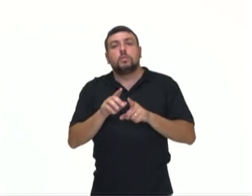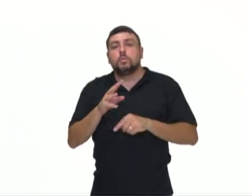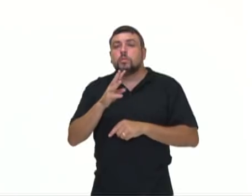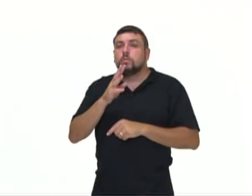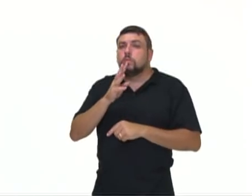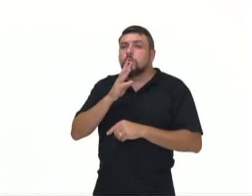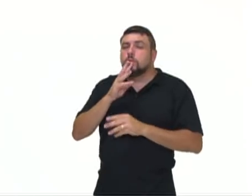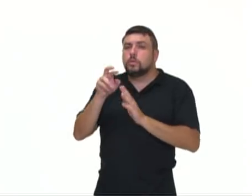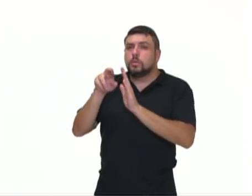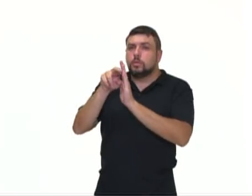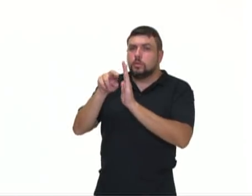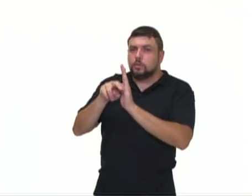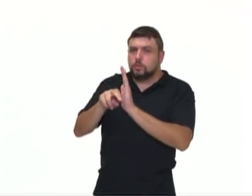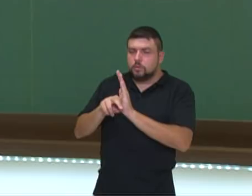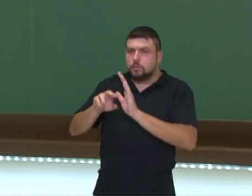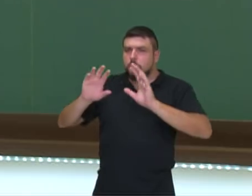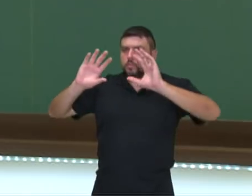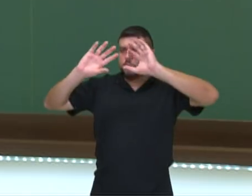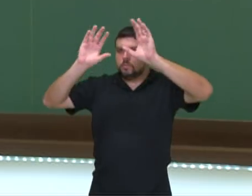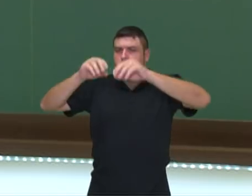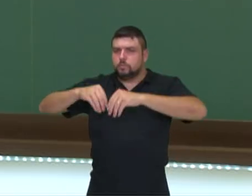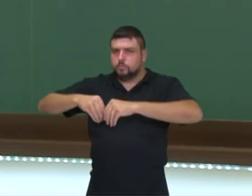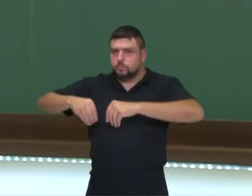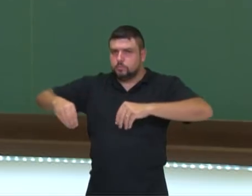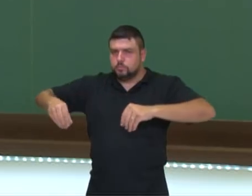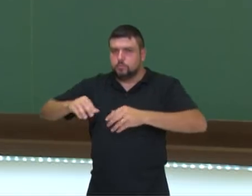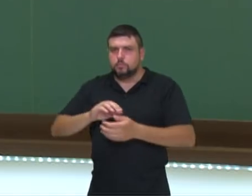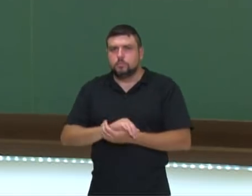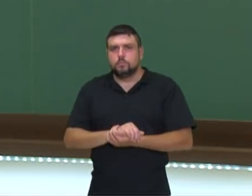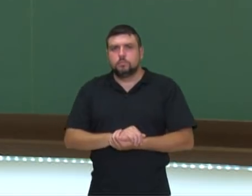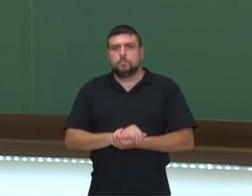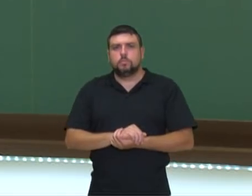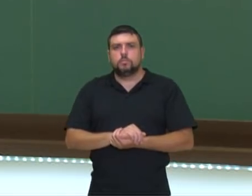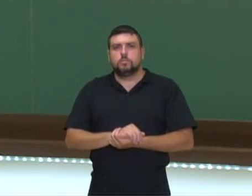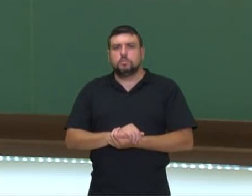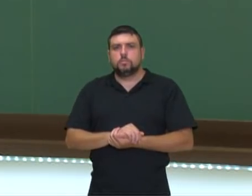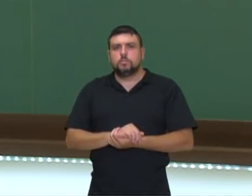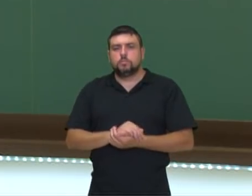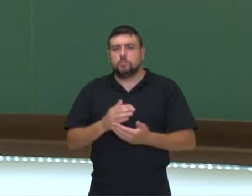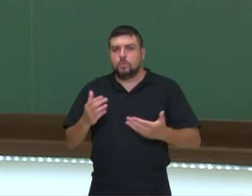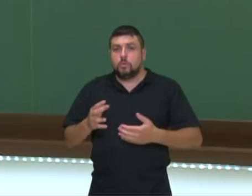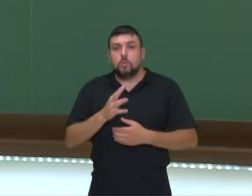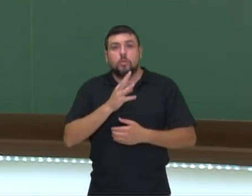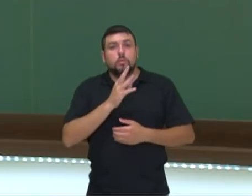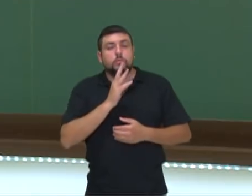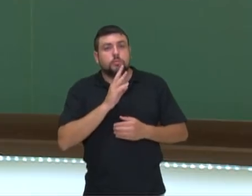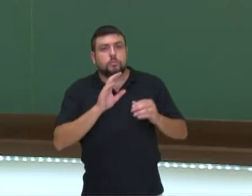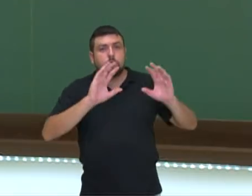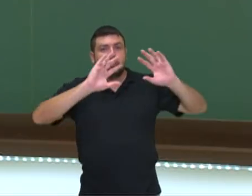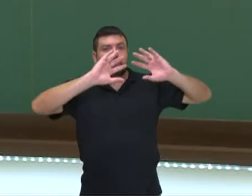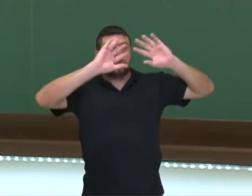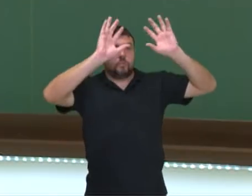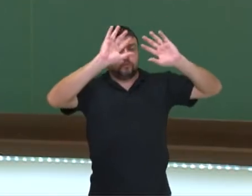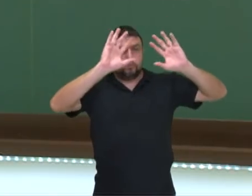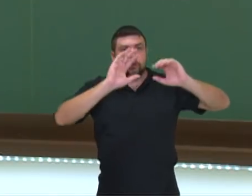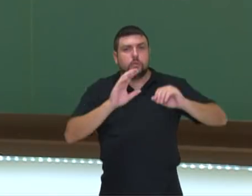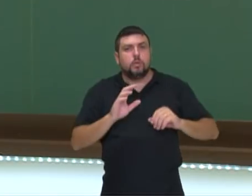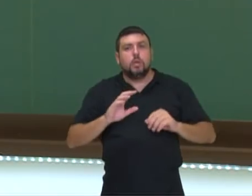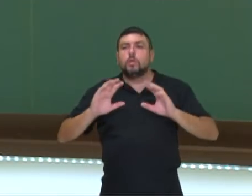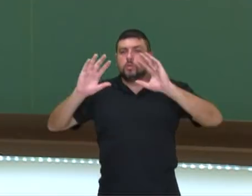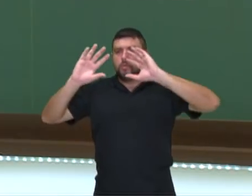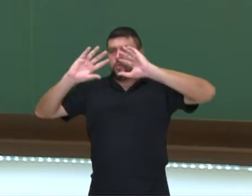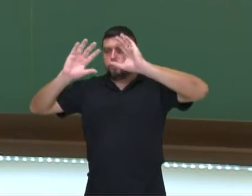de praia. Então, vamos hoje falar um pouco sobre o vôlei de quadra e também o vôlei